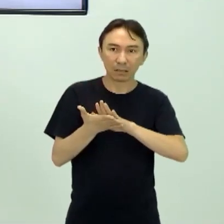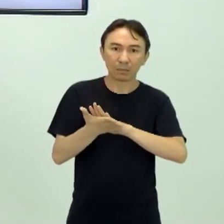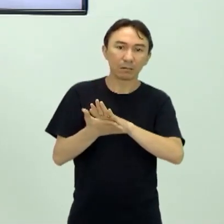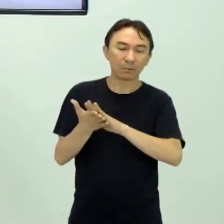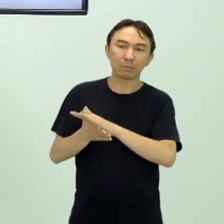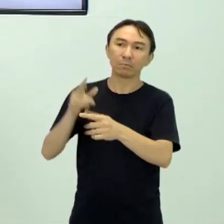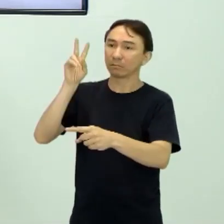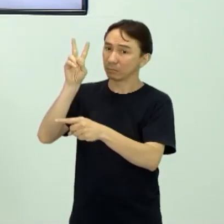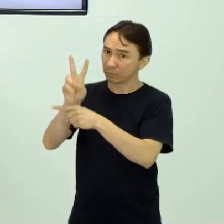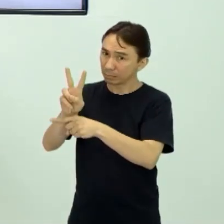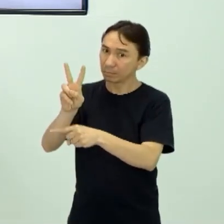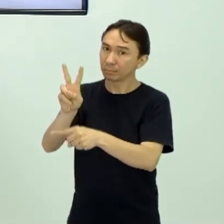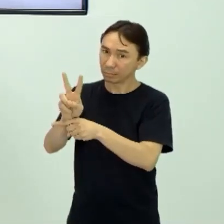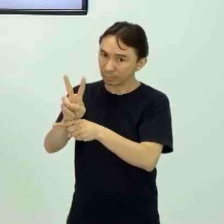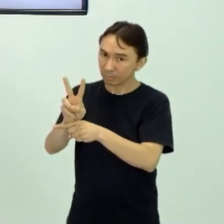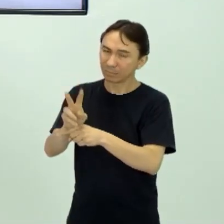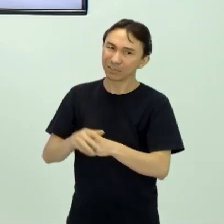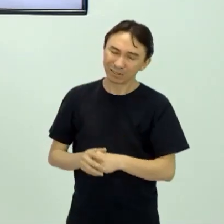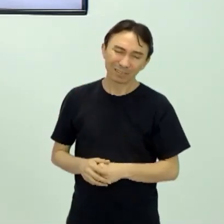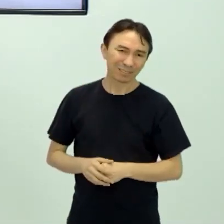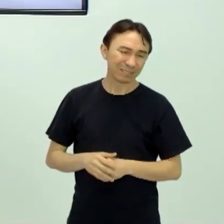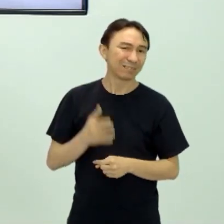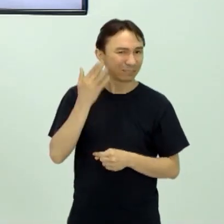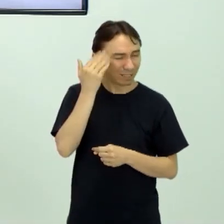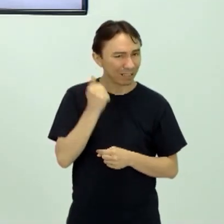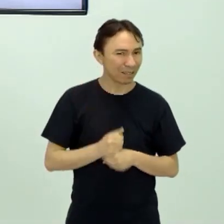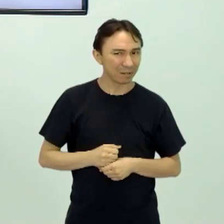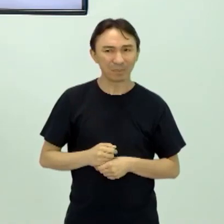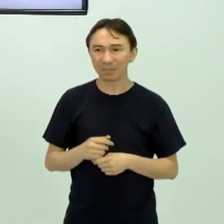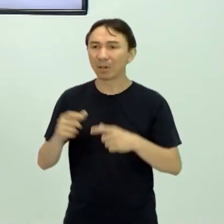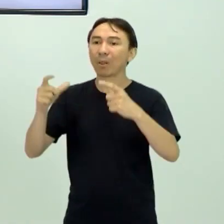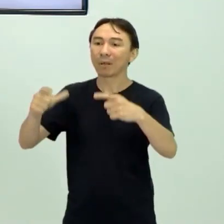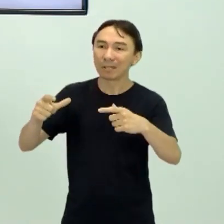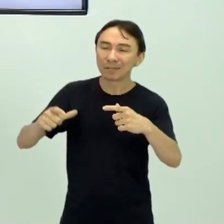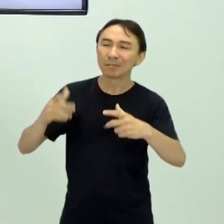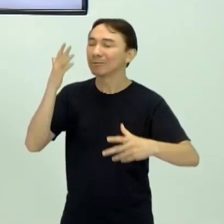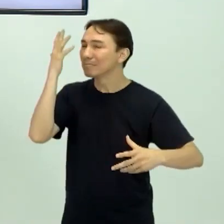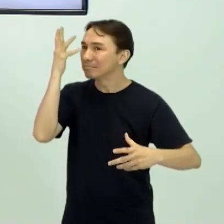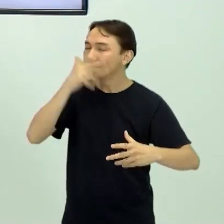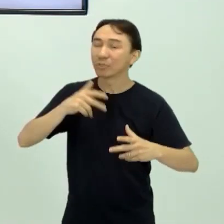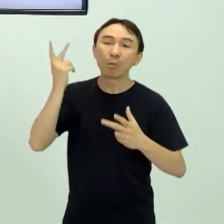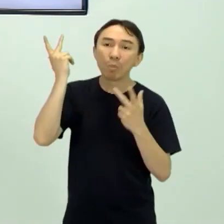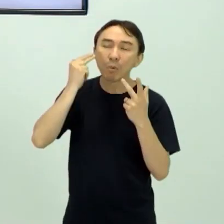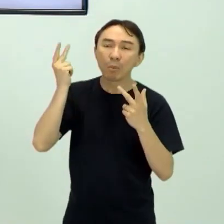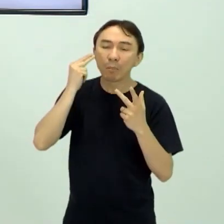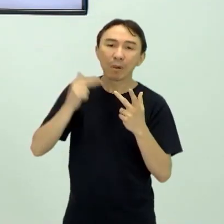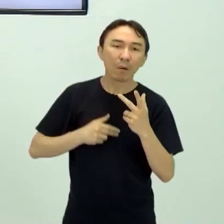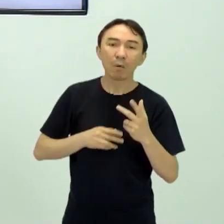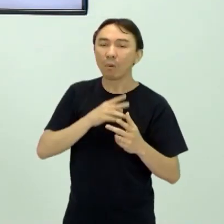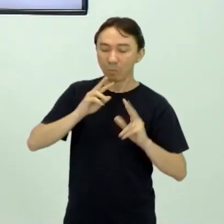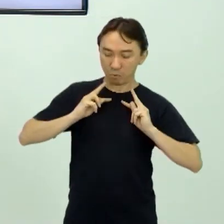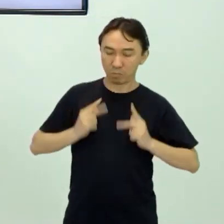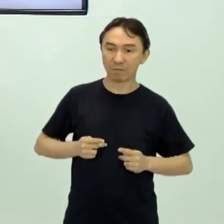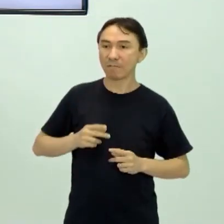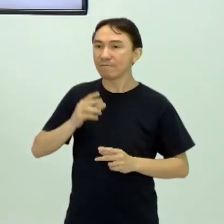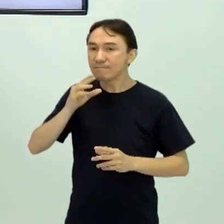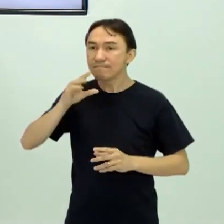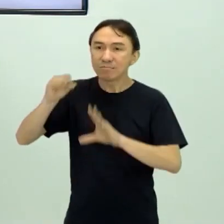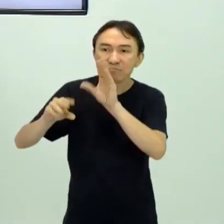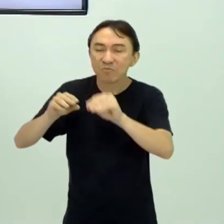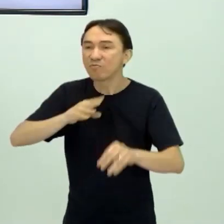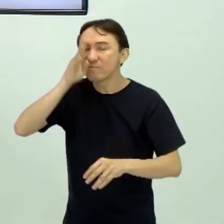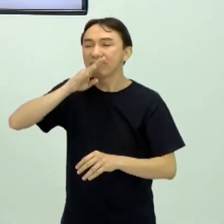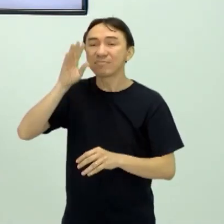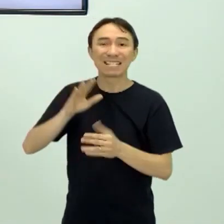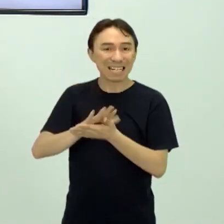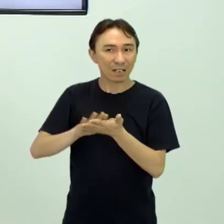que preserve, né? A gente sabe que são poucas aí as paisagens naturais que nós temos aí, não só no Brasil, como em todo o